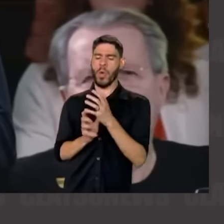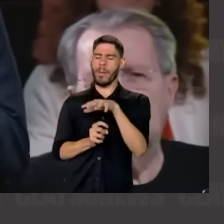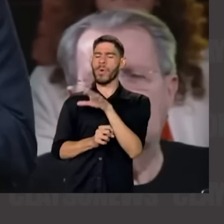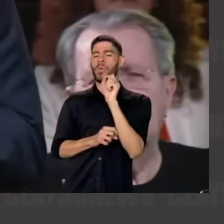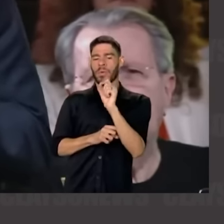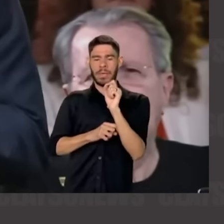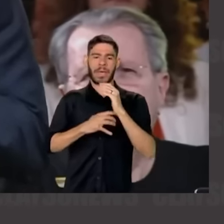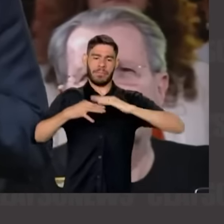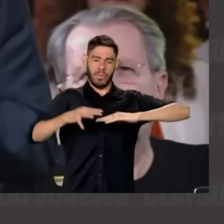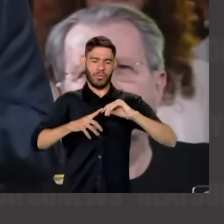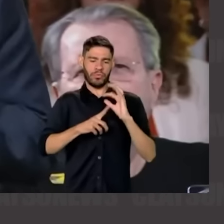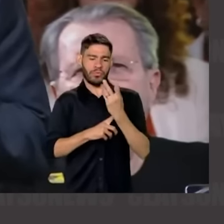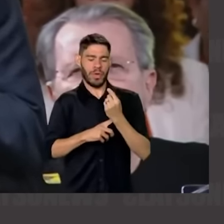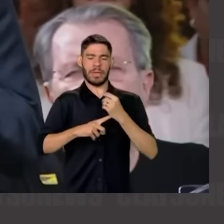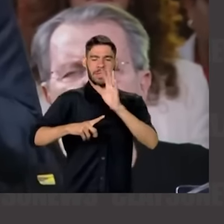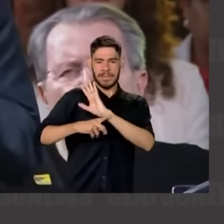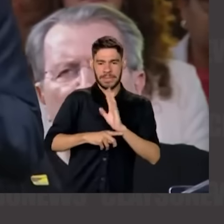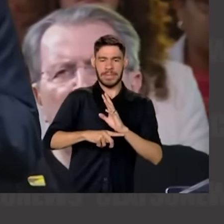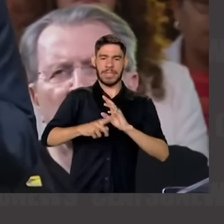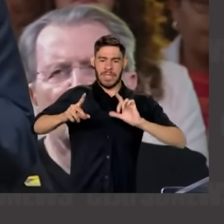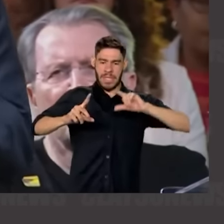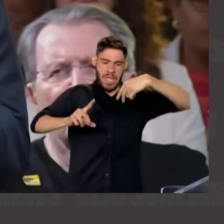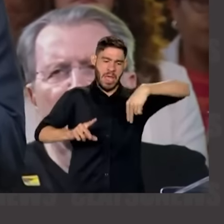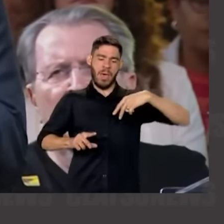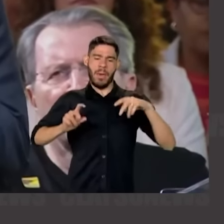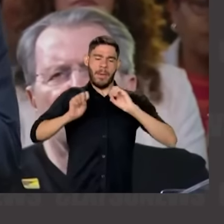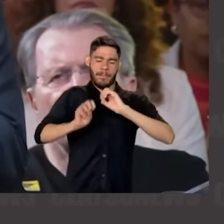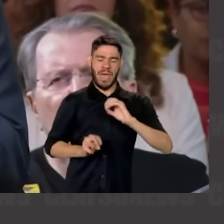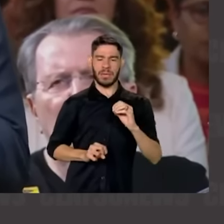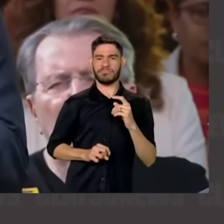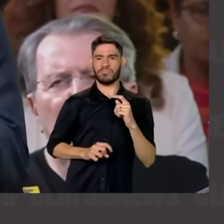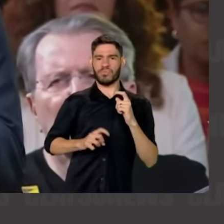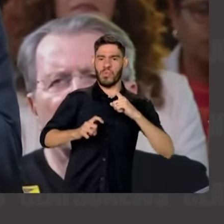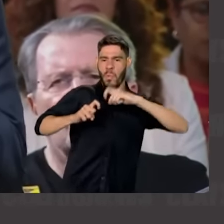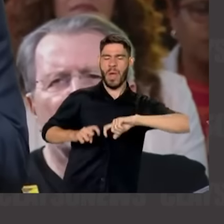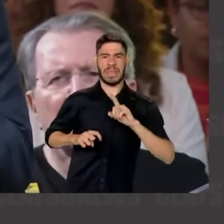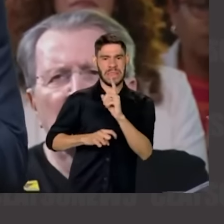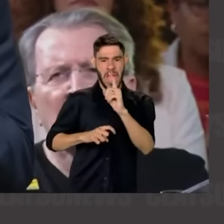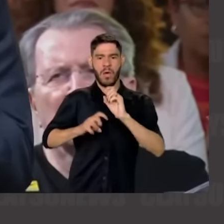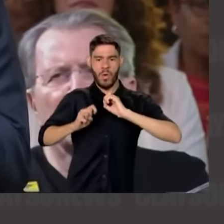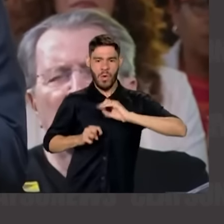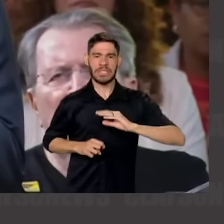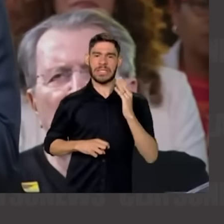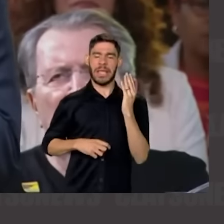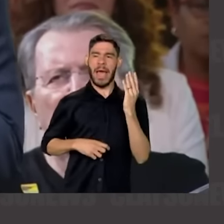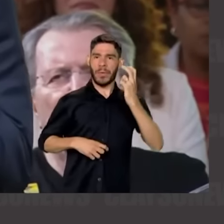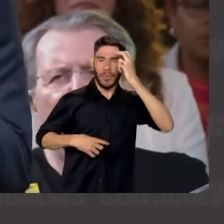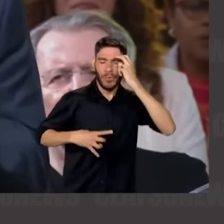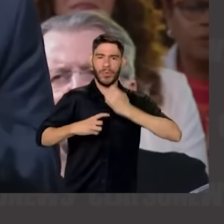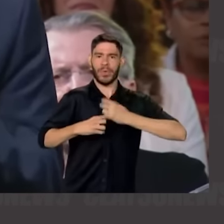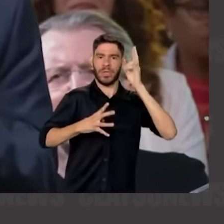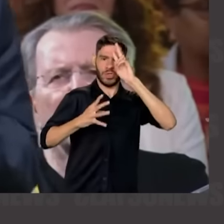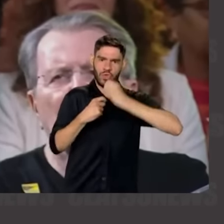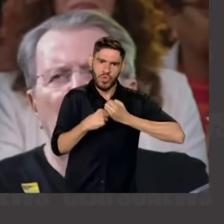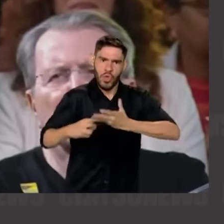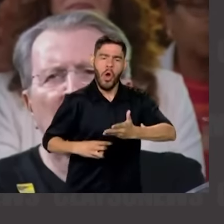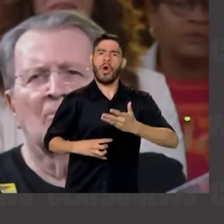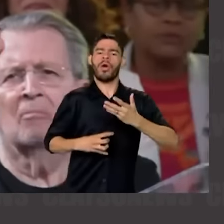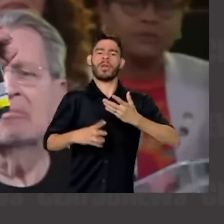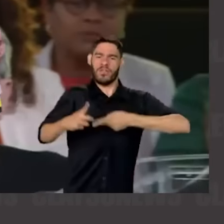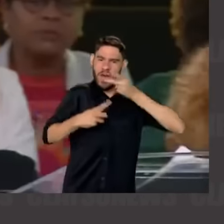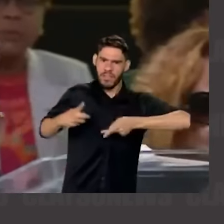que artista, cinema e novela não é para ensinar putaria, é para ensinar cultura, é para contar história, é para